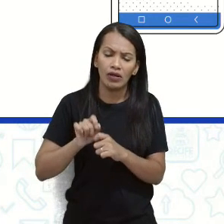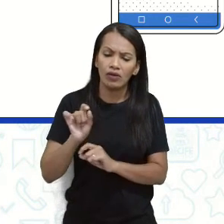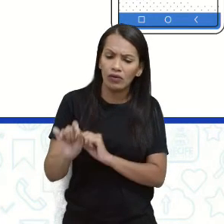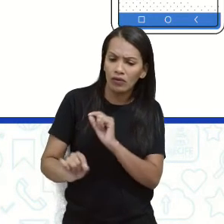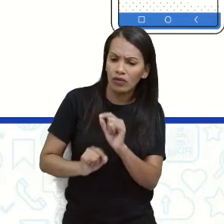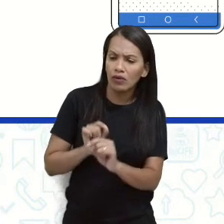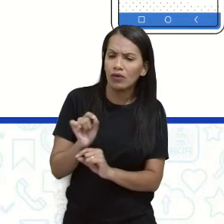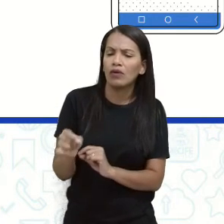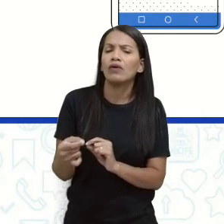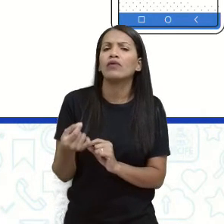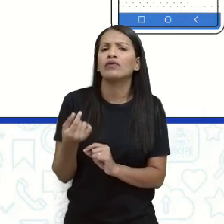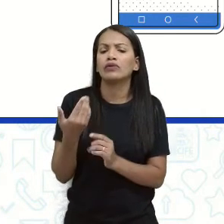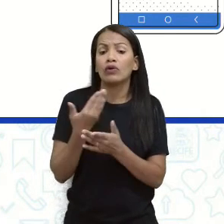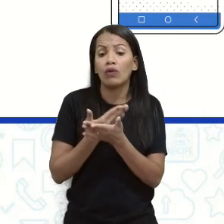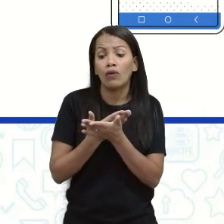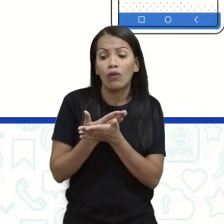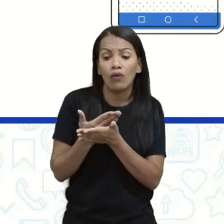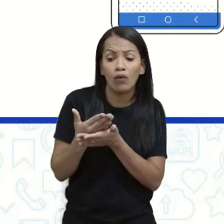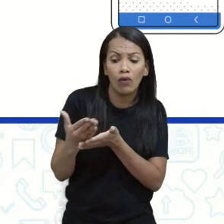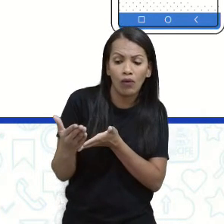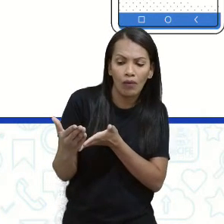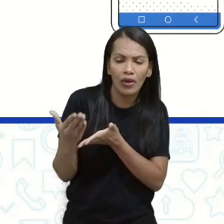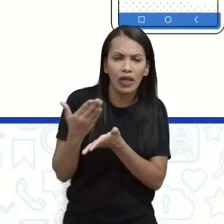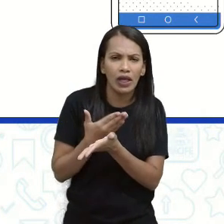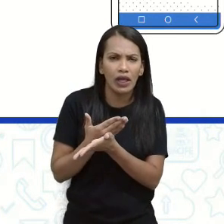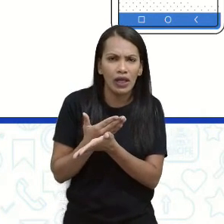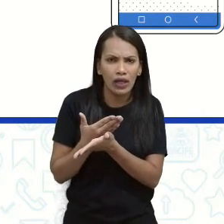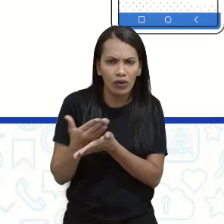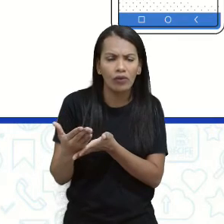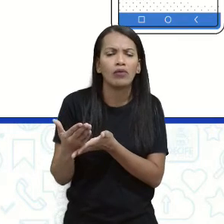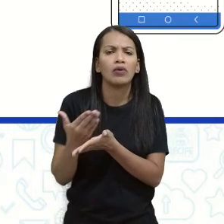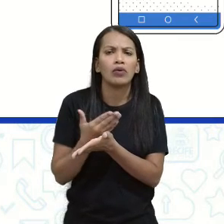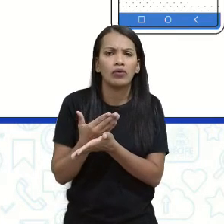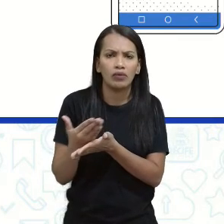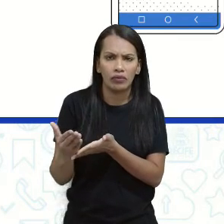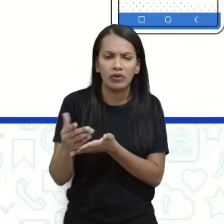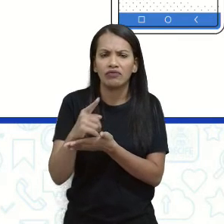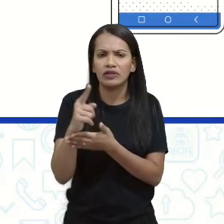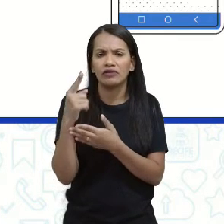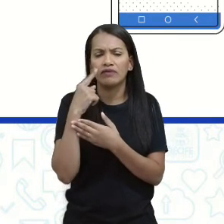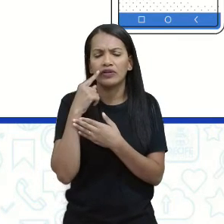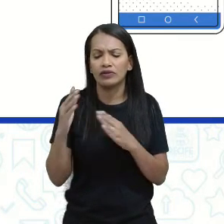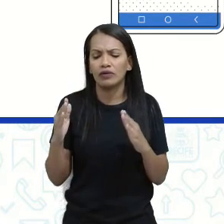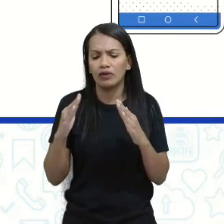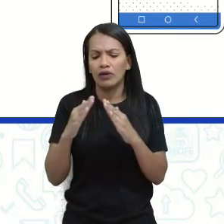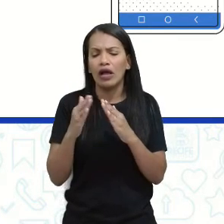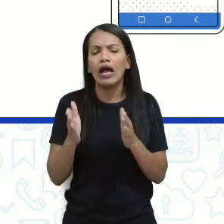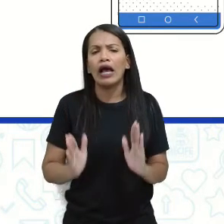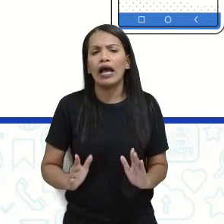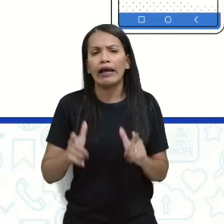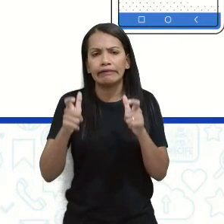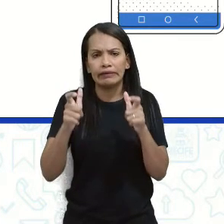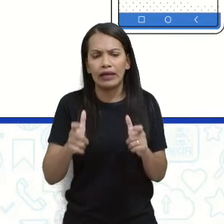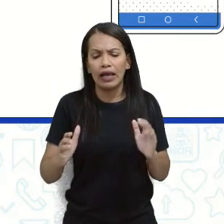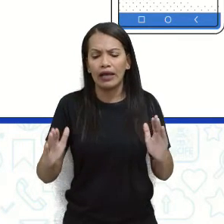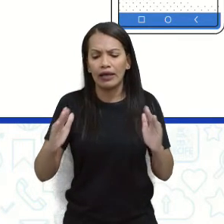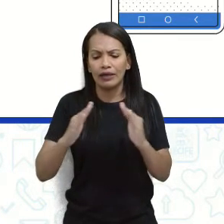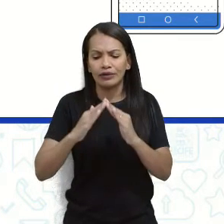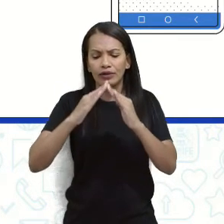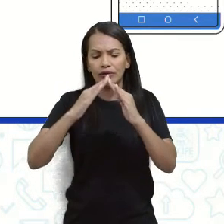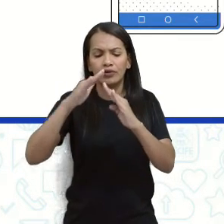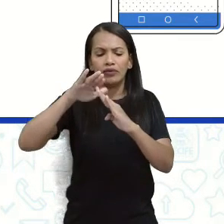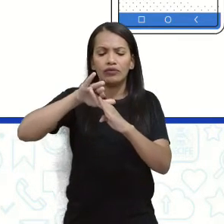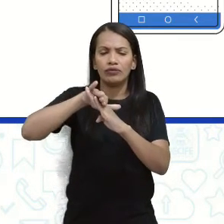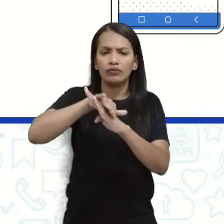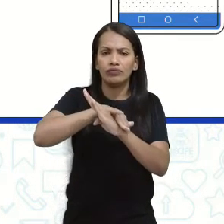a porta inicial, a parte essencial do telhado da sua casa, por exemplo, tem que colocar 3 centímetros de um lado, no caso lá seria metro,